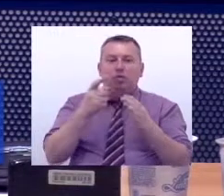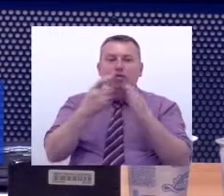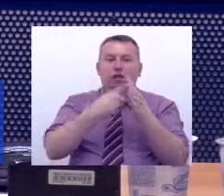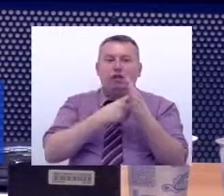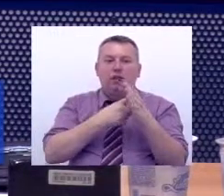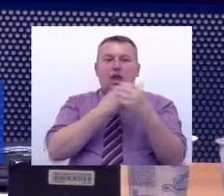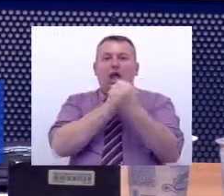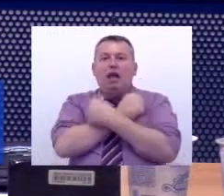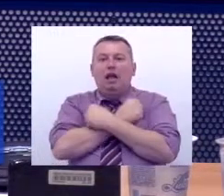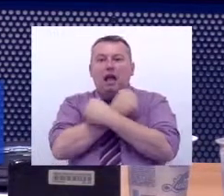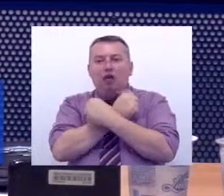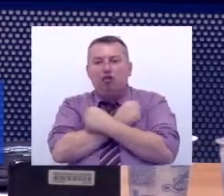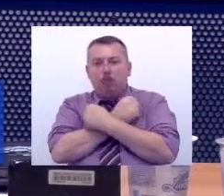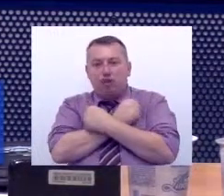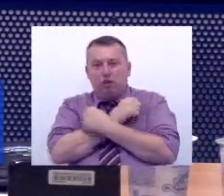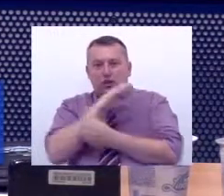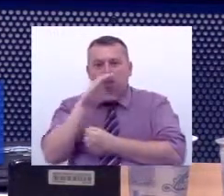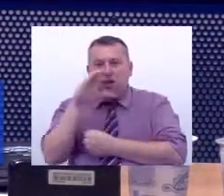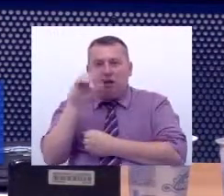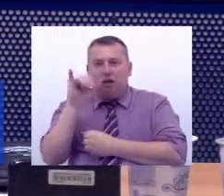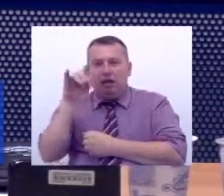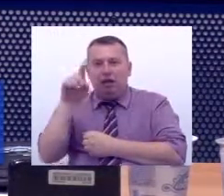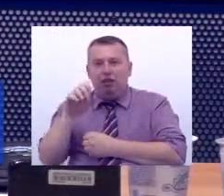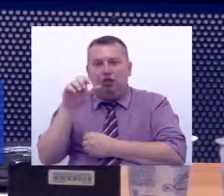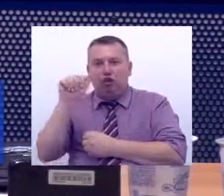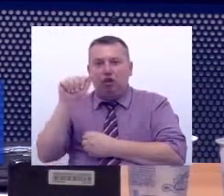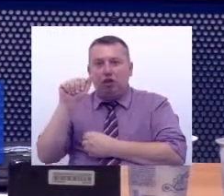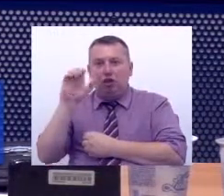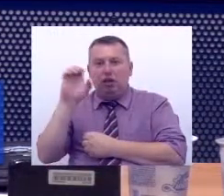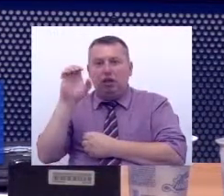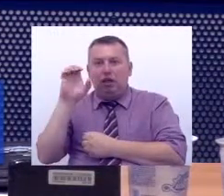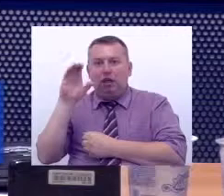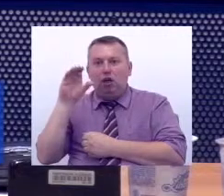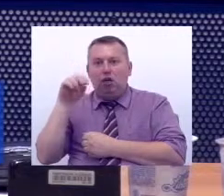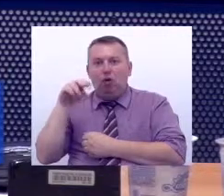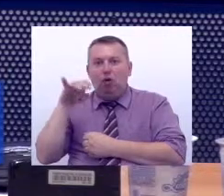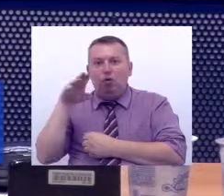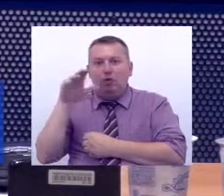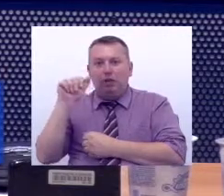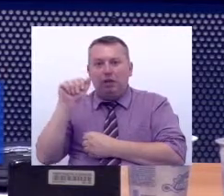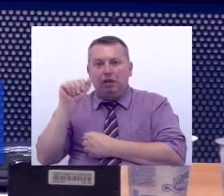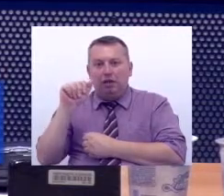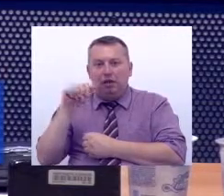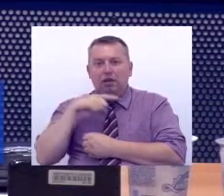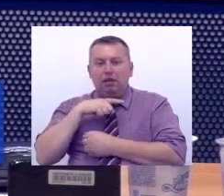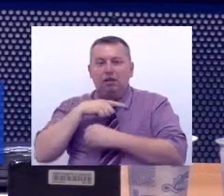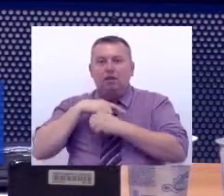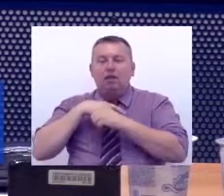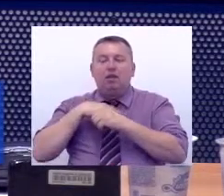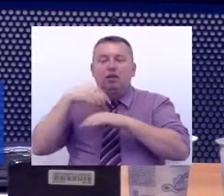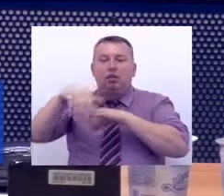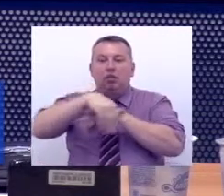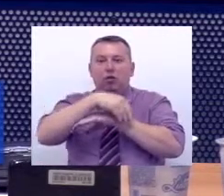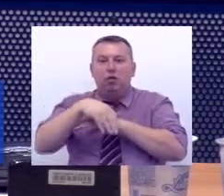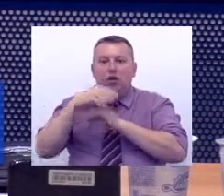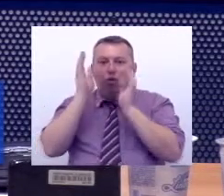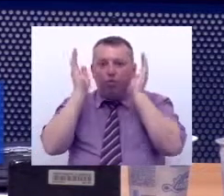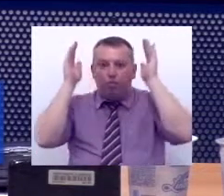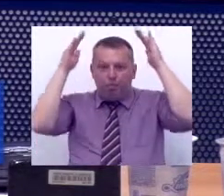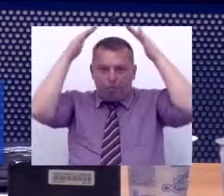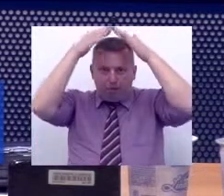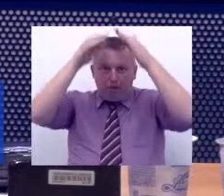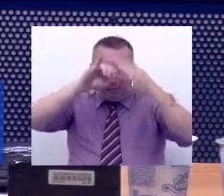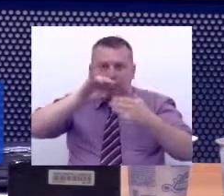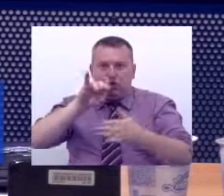pela Caixa Econômica Federal para a mobilidade, os corredores Papa João Paulo, Monteiro Lobato e